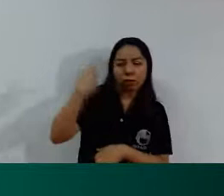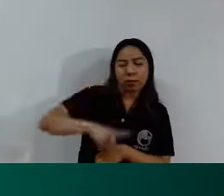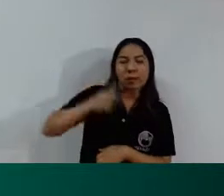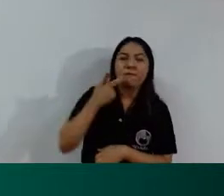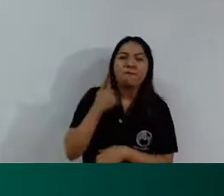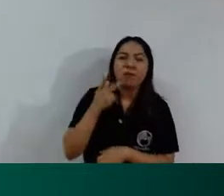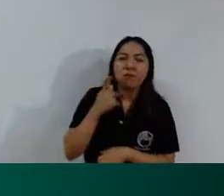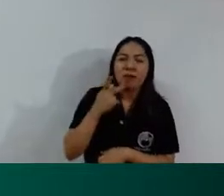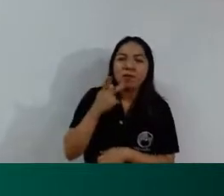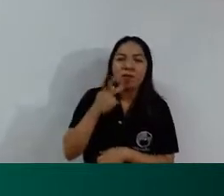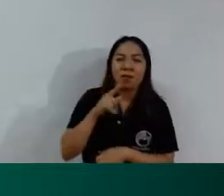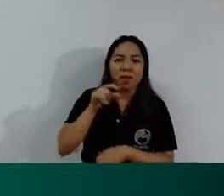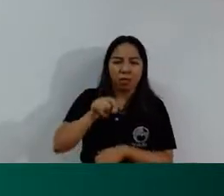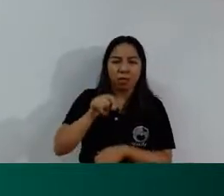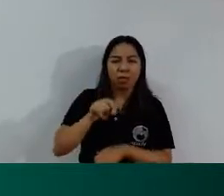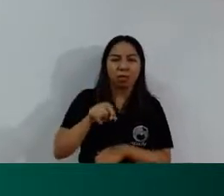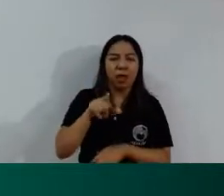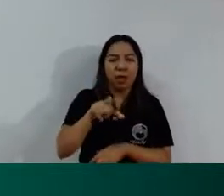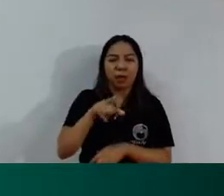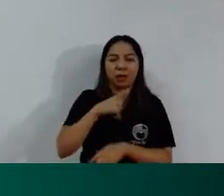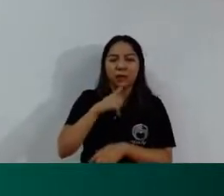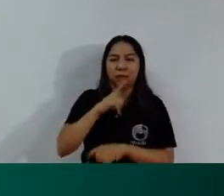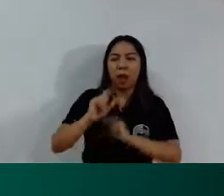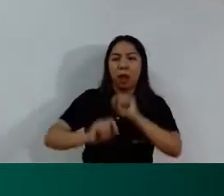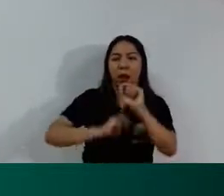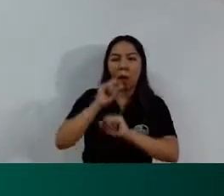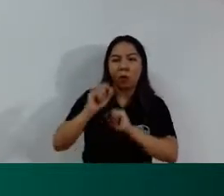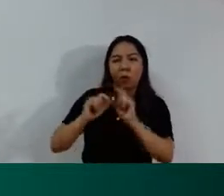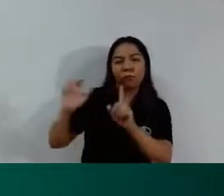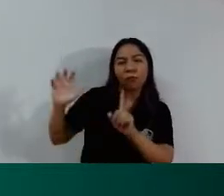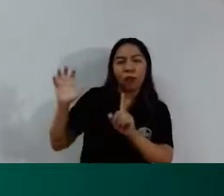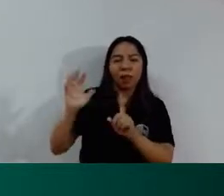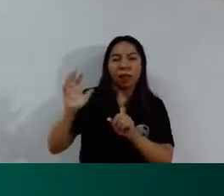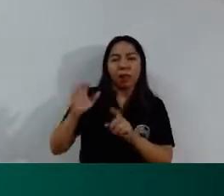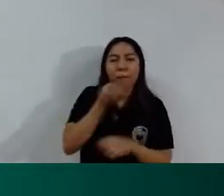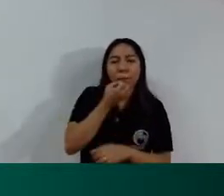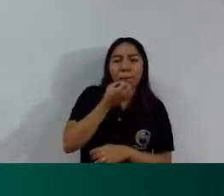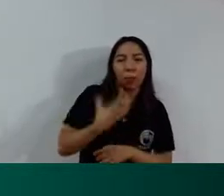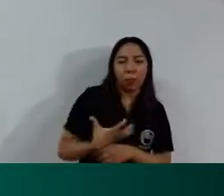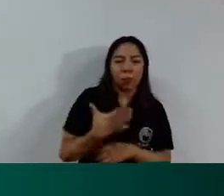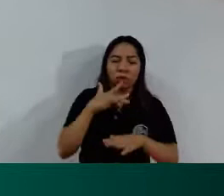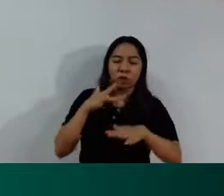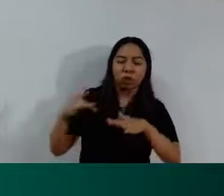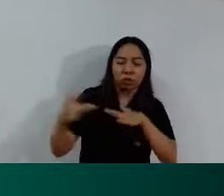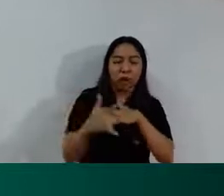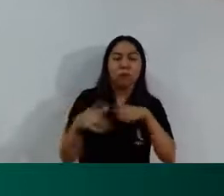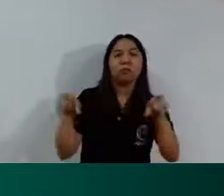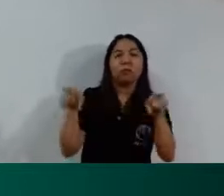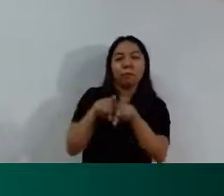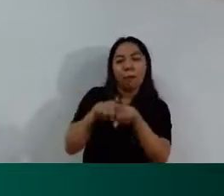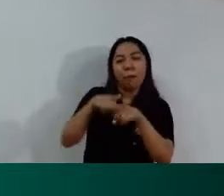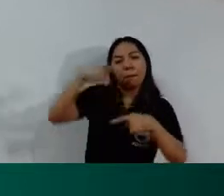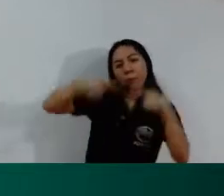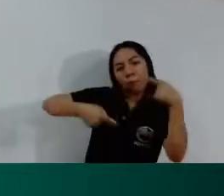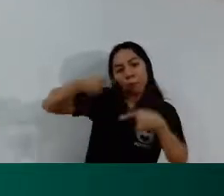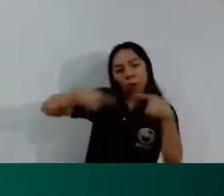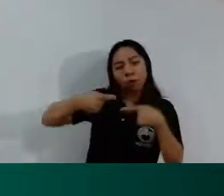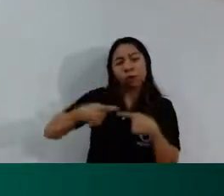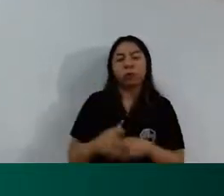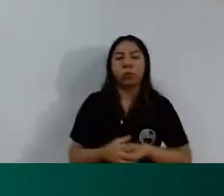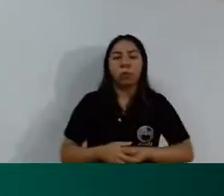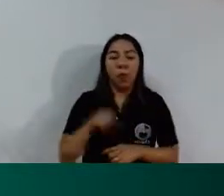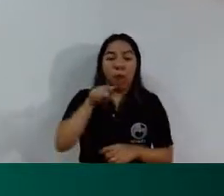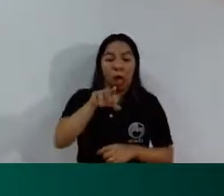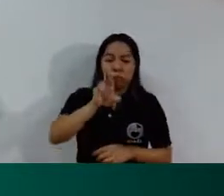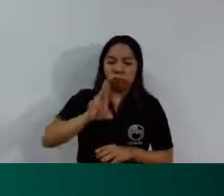São influenciadores é sociais digitais mais influenciadores políticos também referências